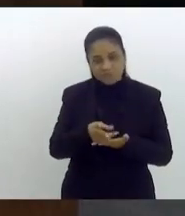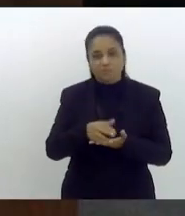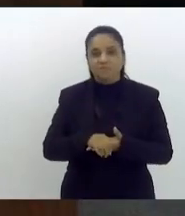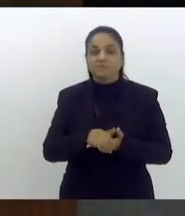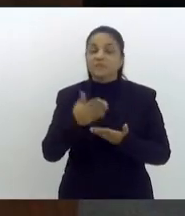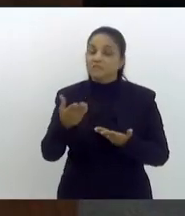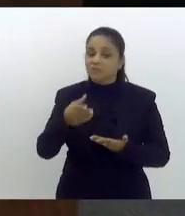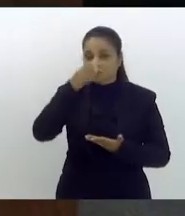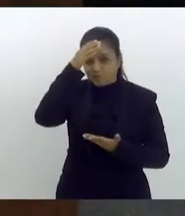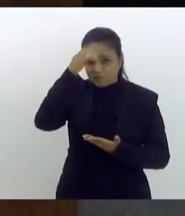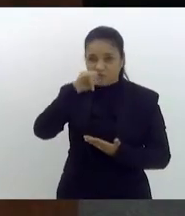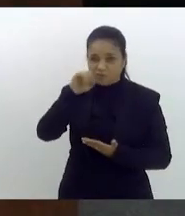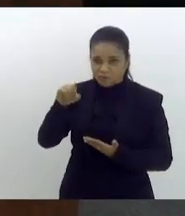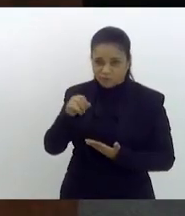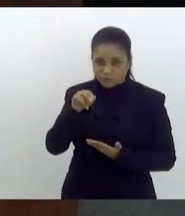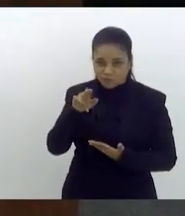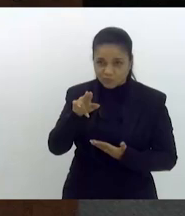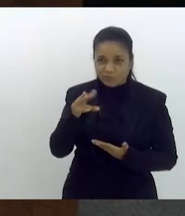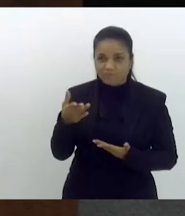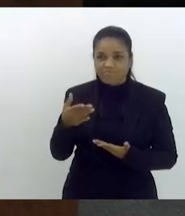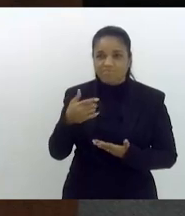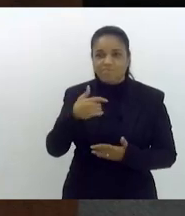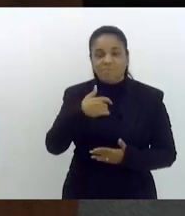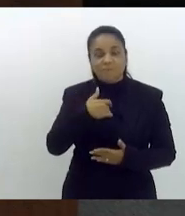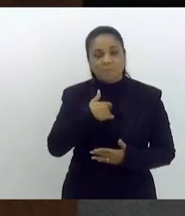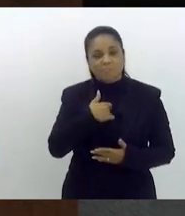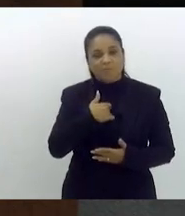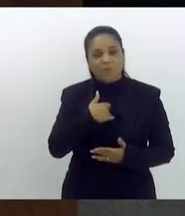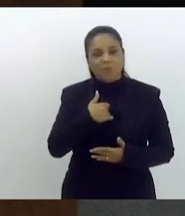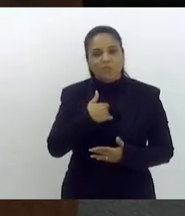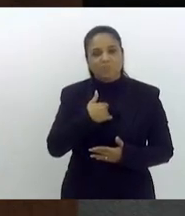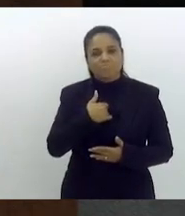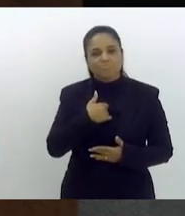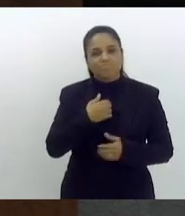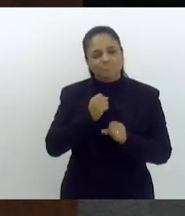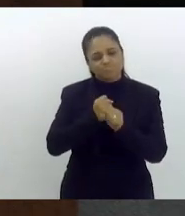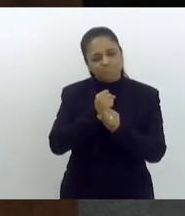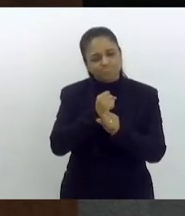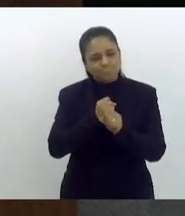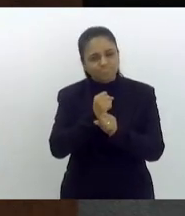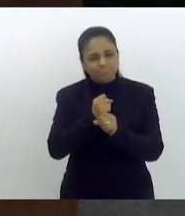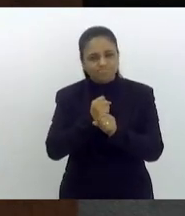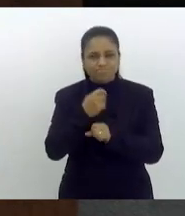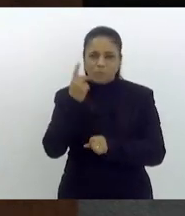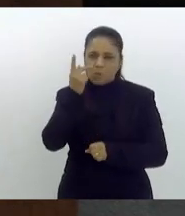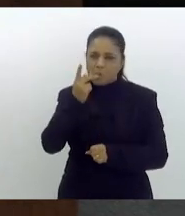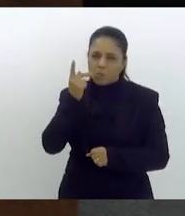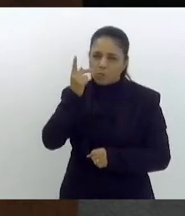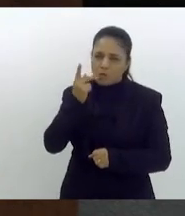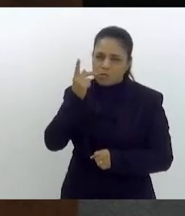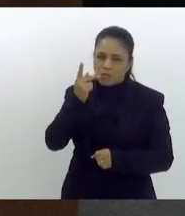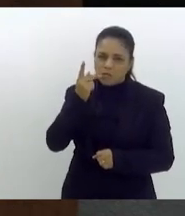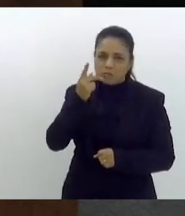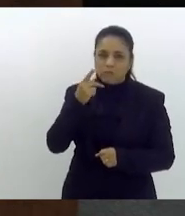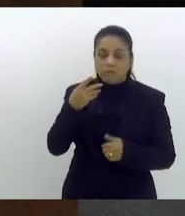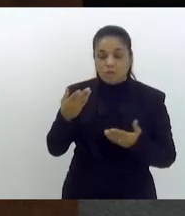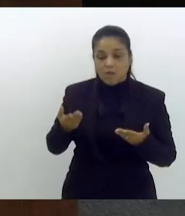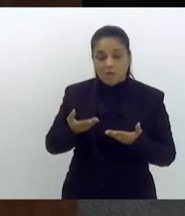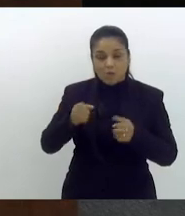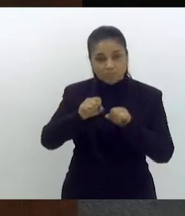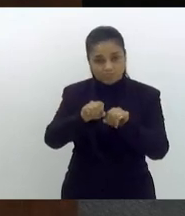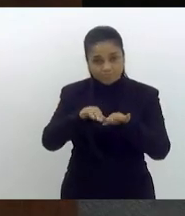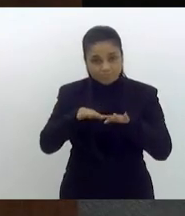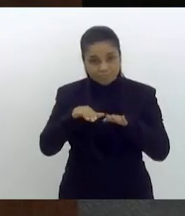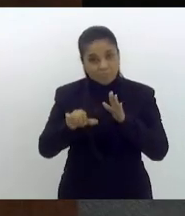tia Ju eu apesar de estar antiga na política eu estou estreando nesse Parlamento